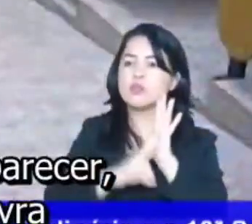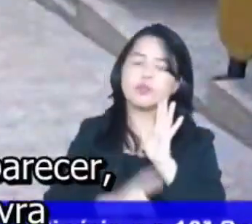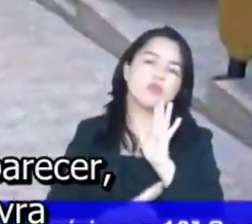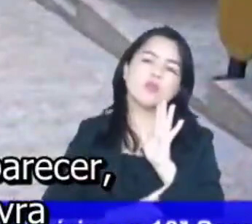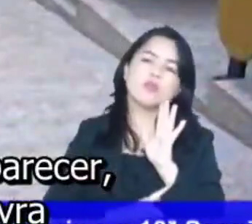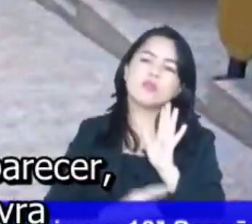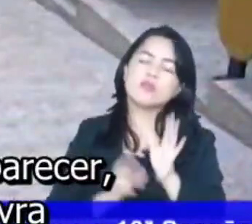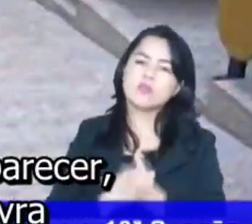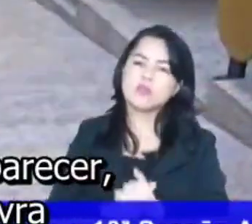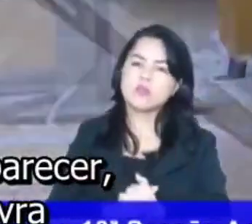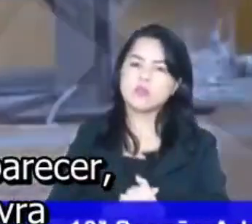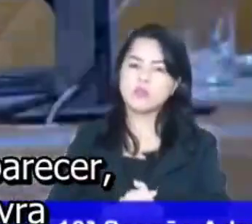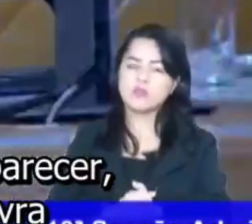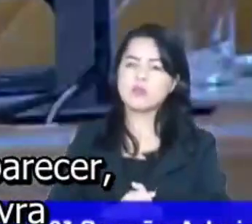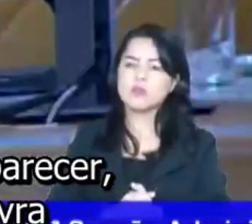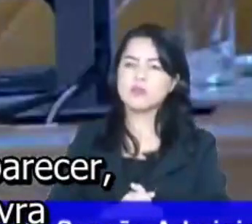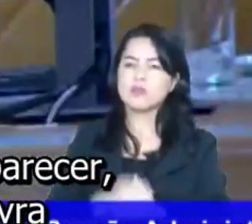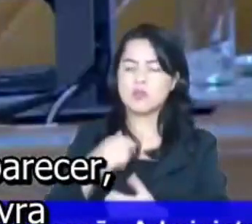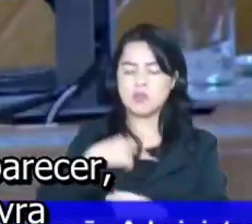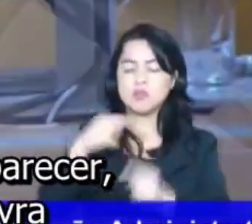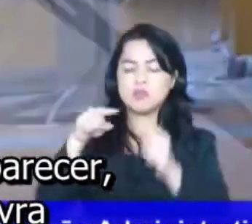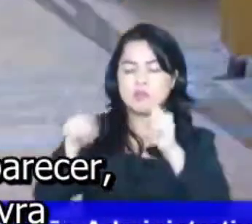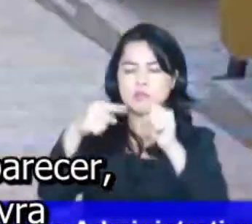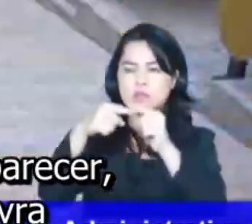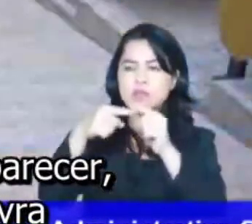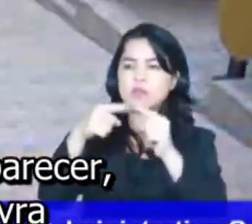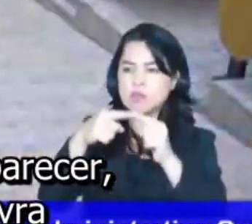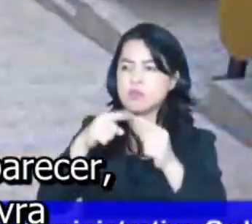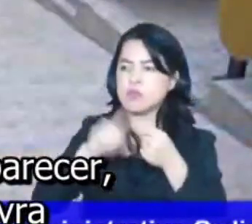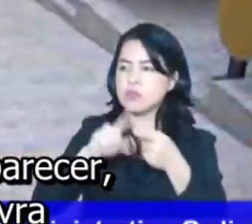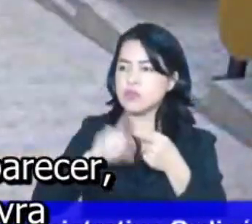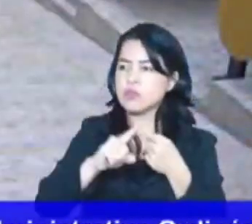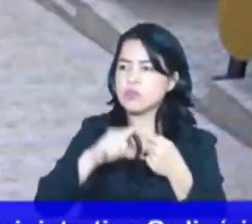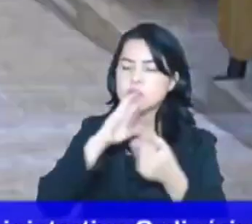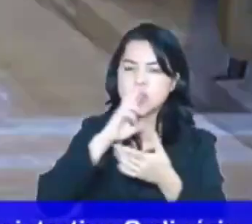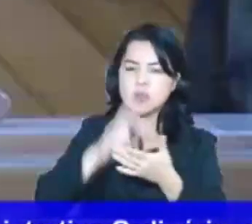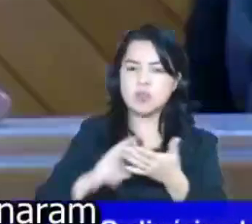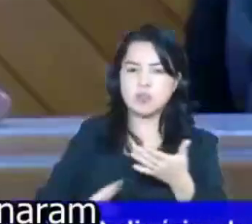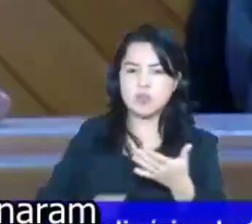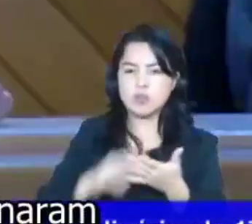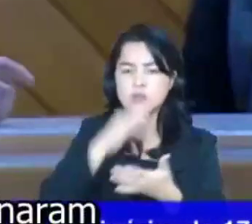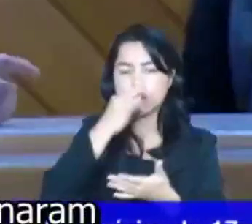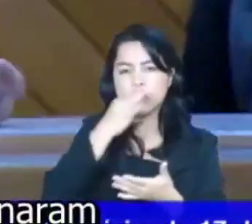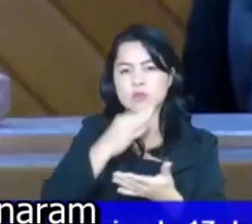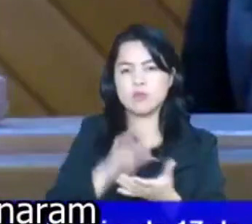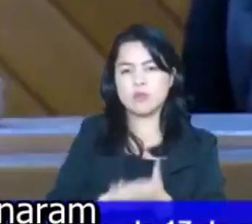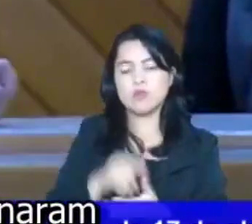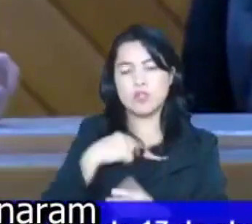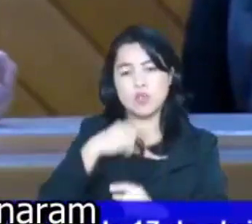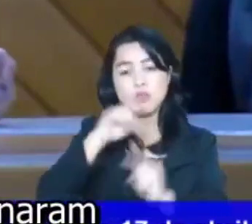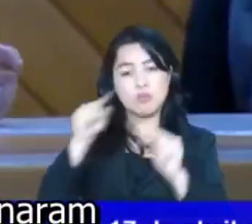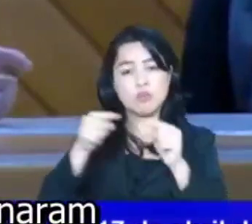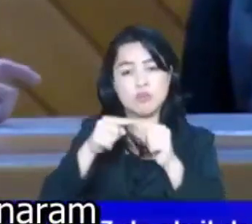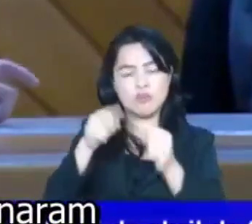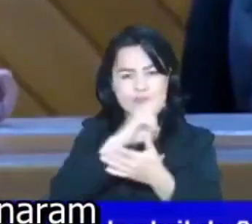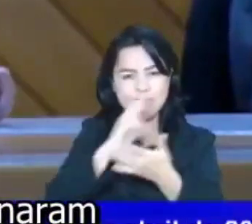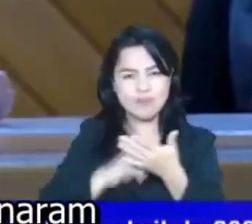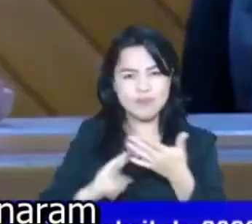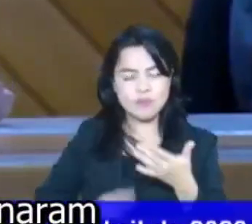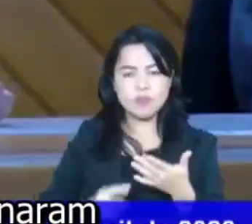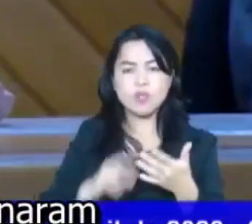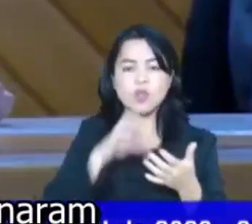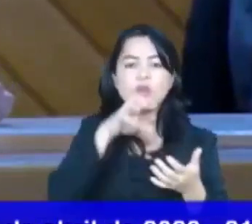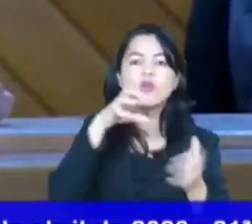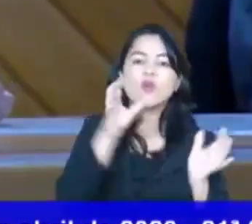Ministério ampla do Público, doutor plenário. Pablo, Reitero o parecer, senhor presidente. reiterada a relatora com a palavra. Foco, Conforme doutora relatado, Paola os órgãos Santos. técnicos